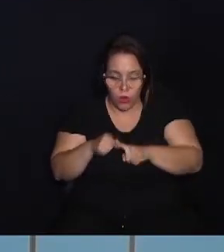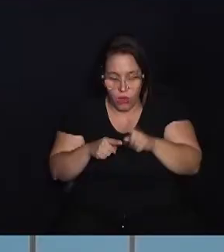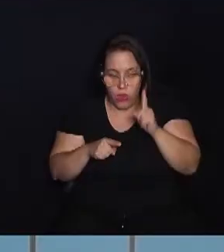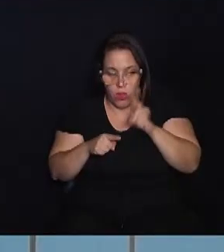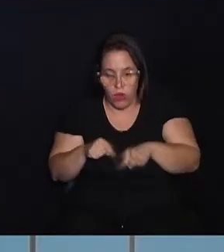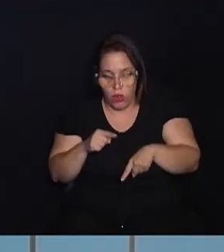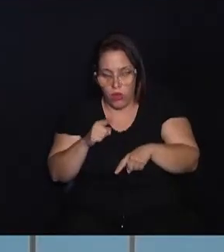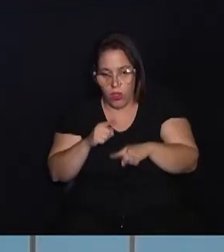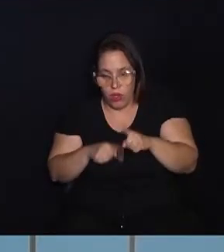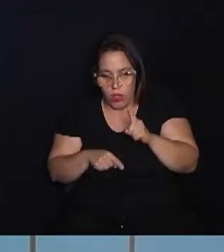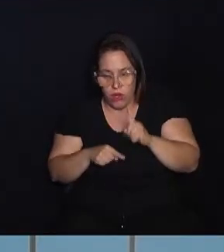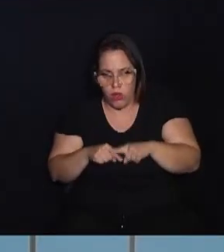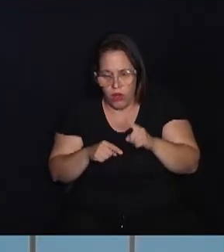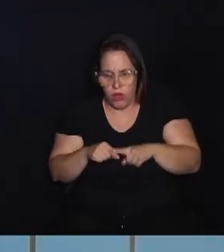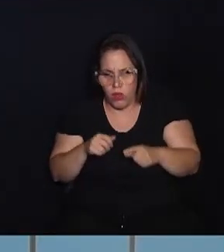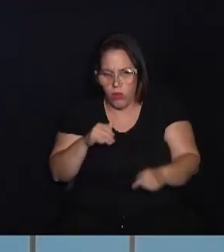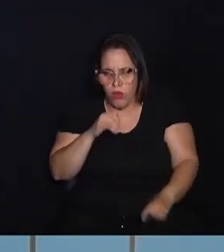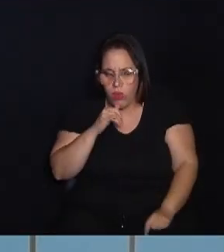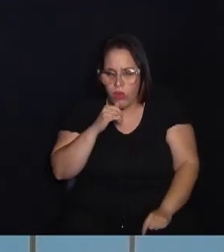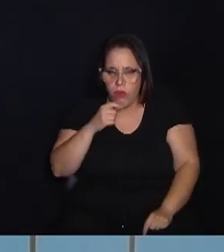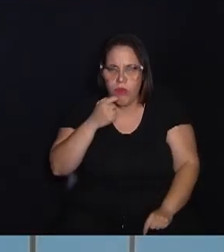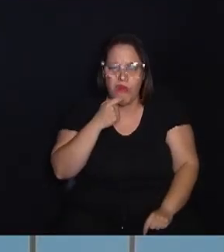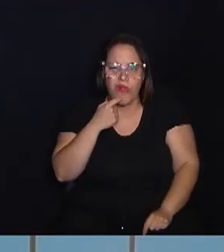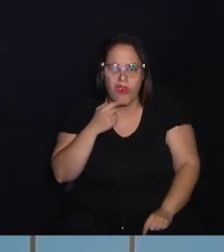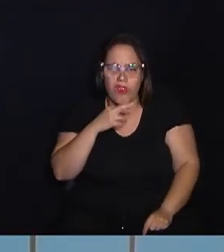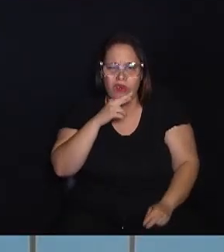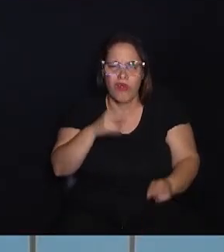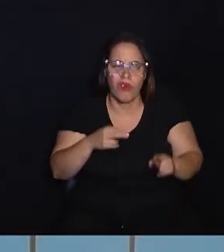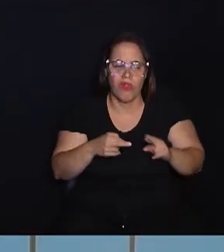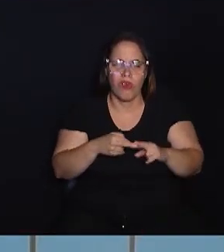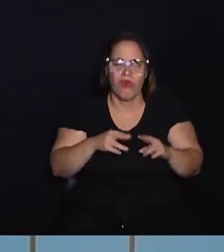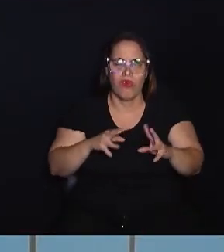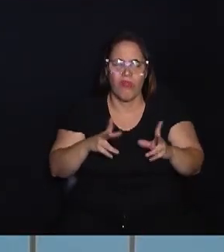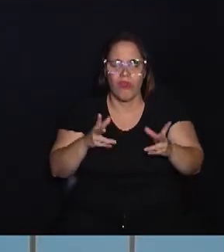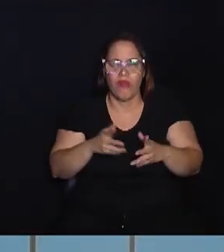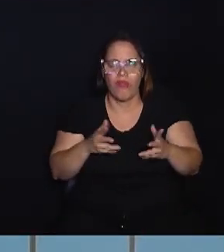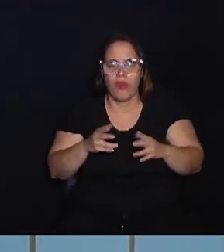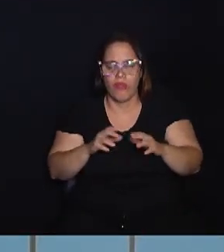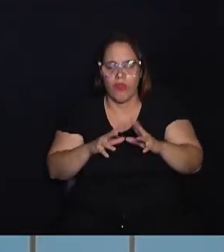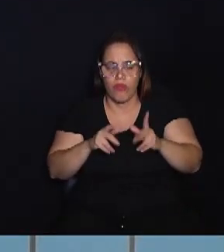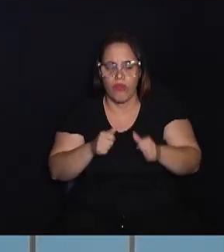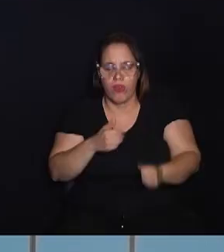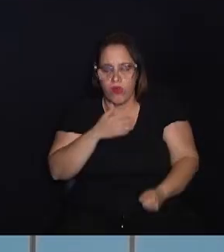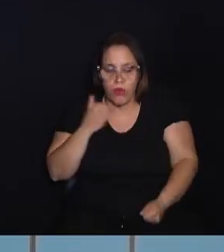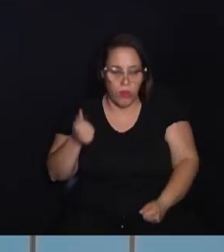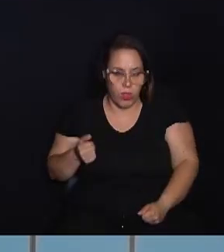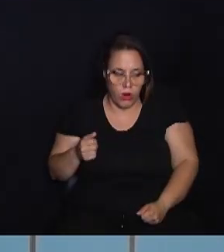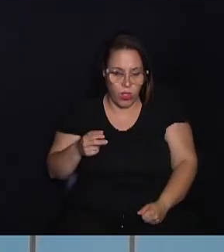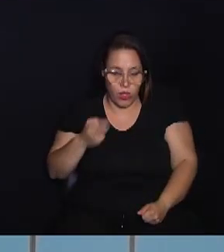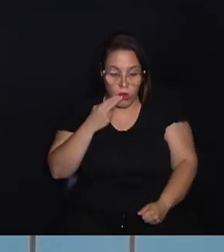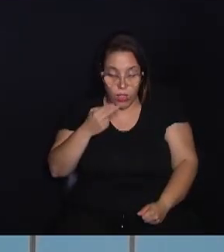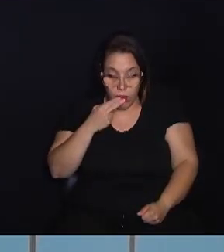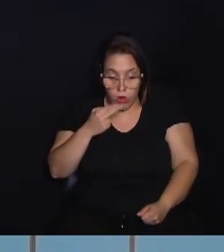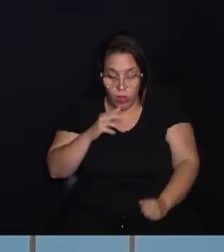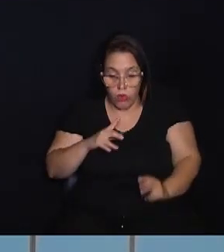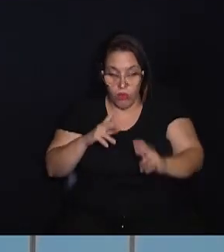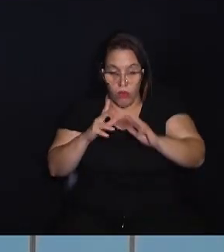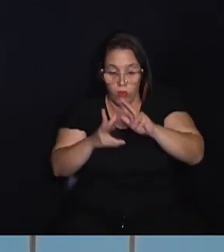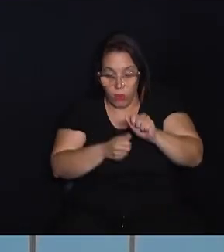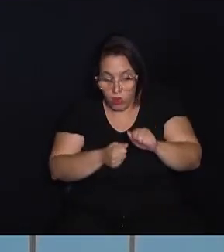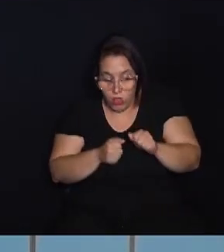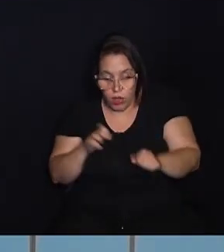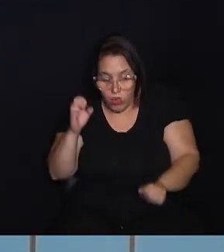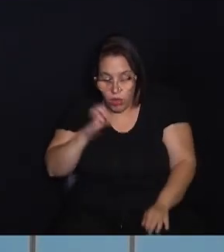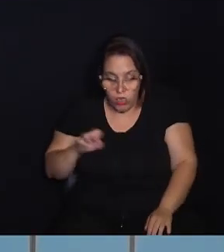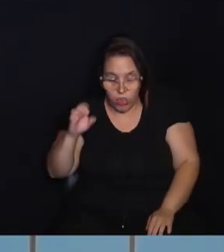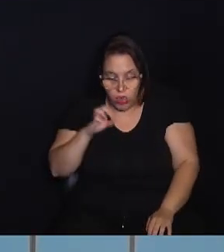Vamos pegar o cigarro. O Brasil hoje é referência mundial de melhora no tabagismo. Mundial, da Europa,